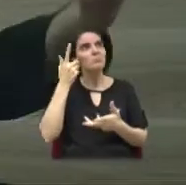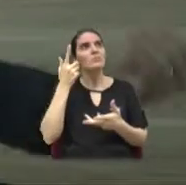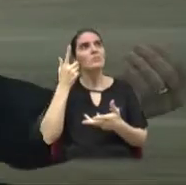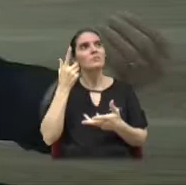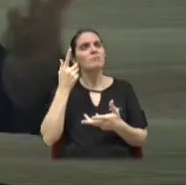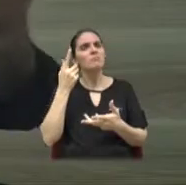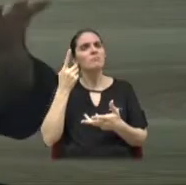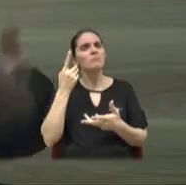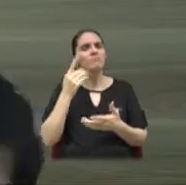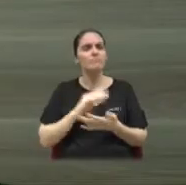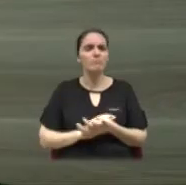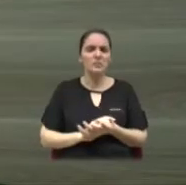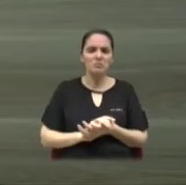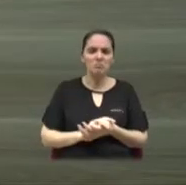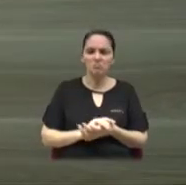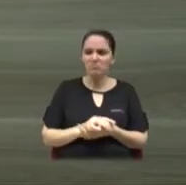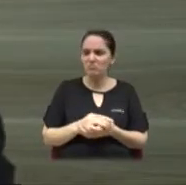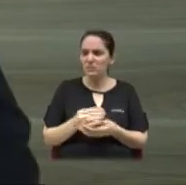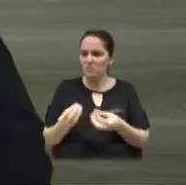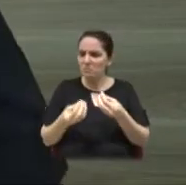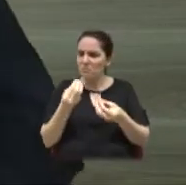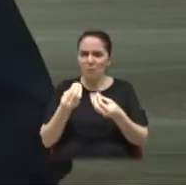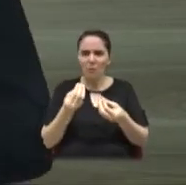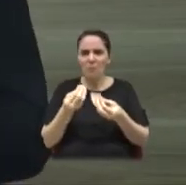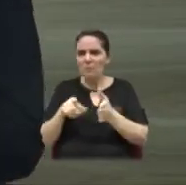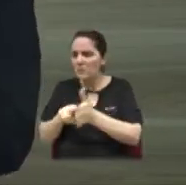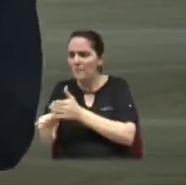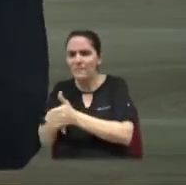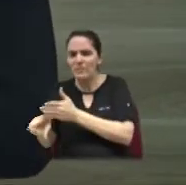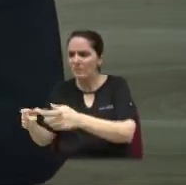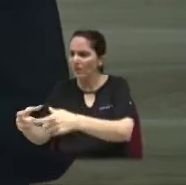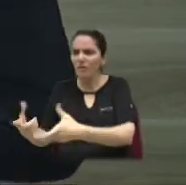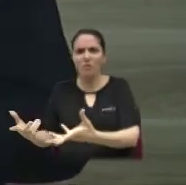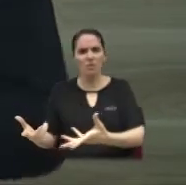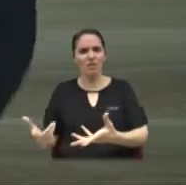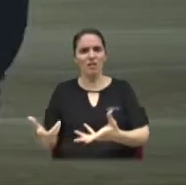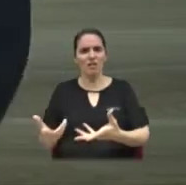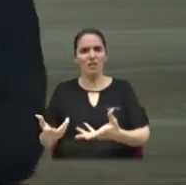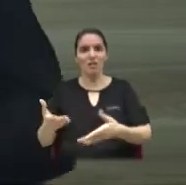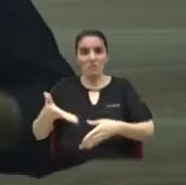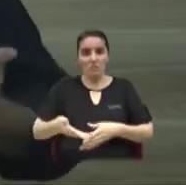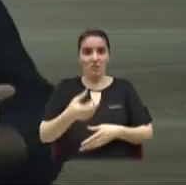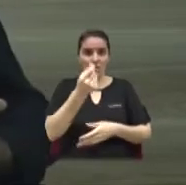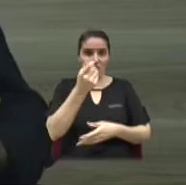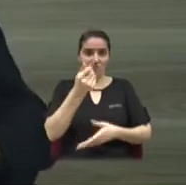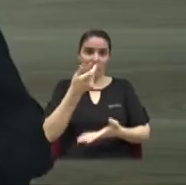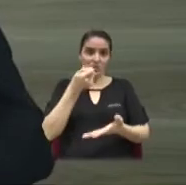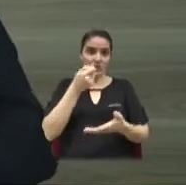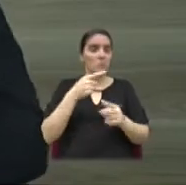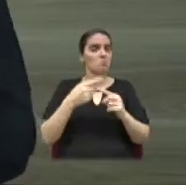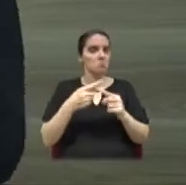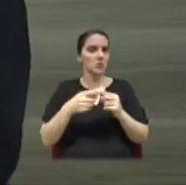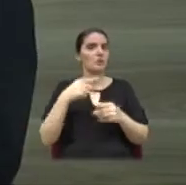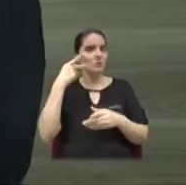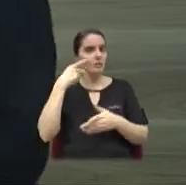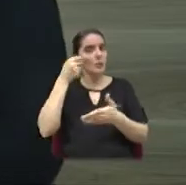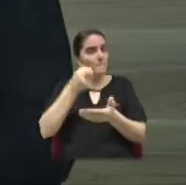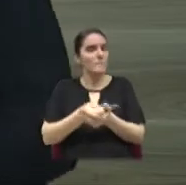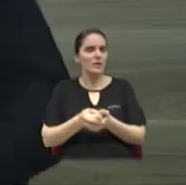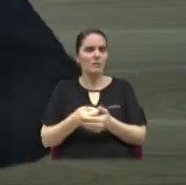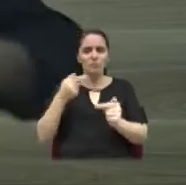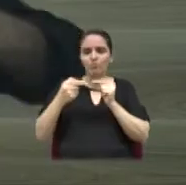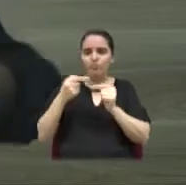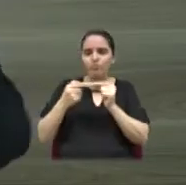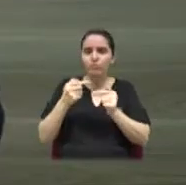um estudo na hora de decidir o lugar, nós estamos aqui gastando dinheiro público, porque somos pagos com dinheiro público, para discutir um